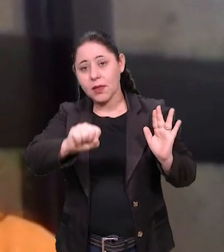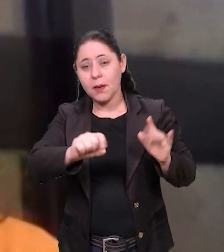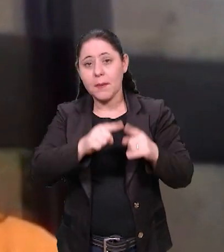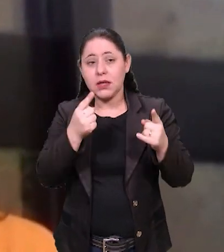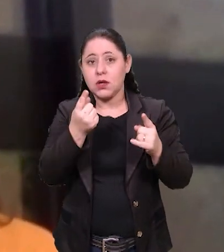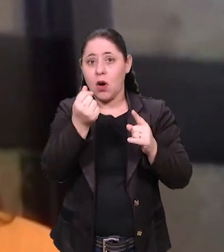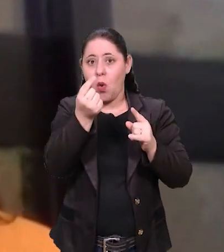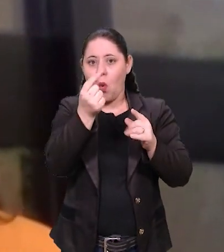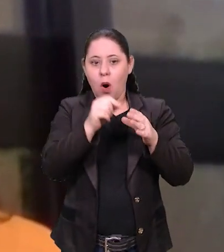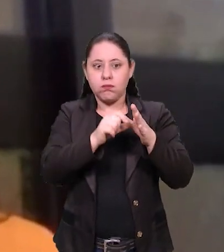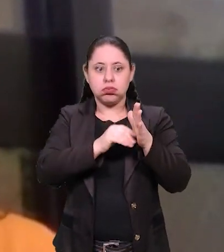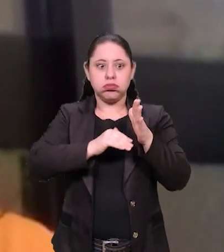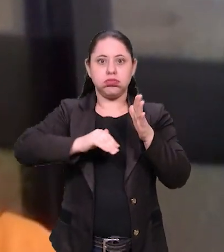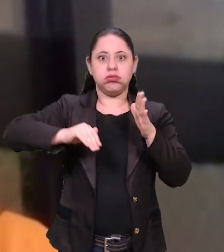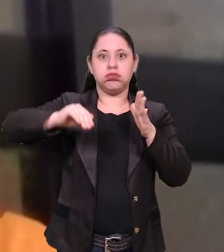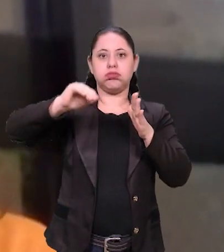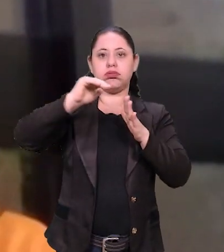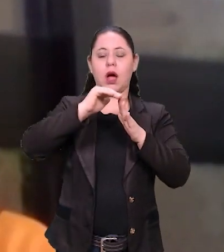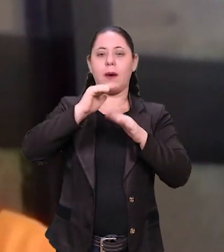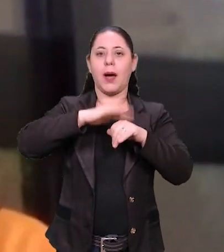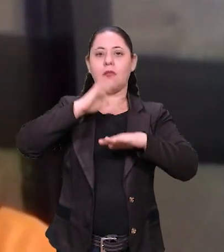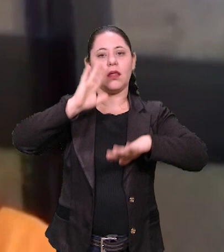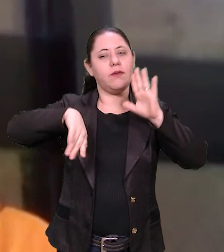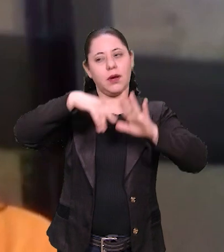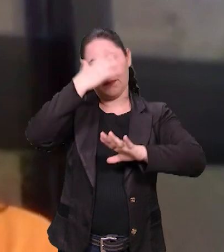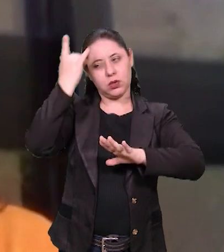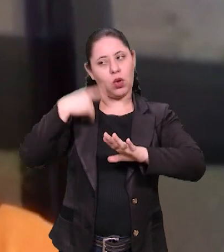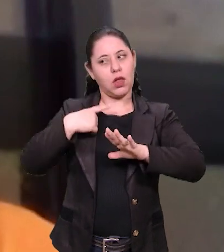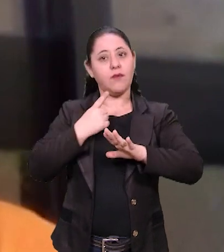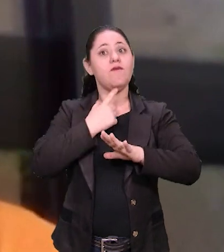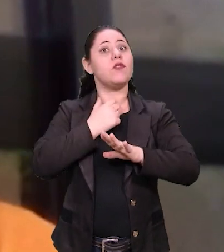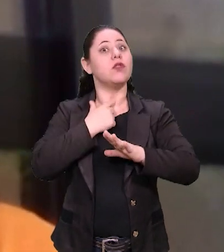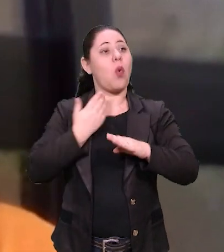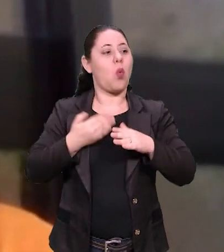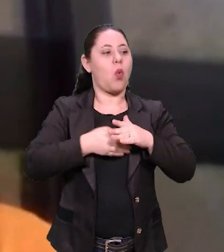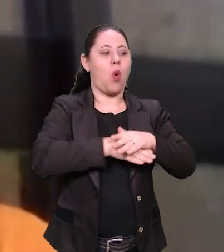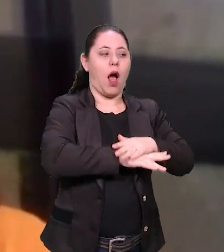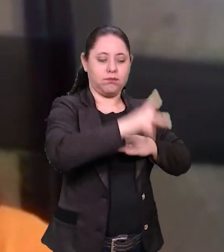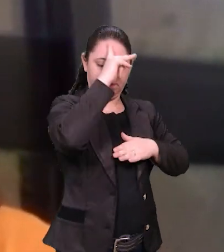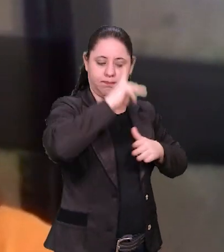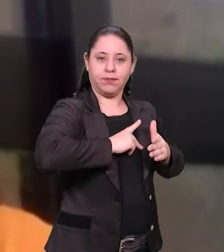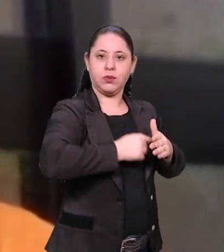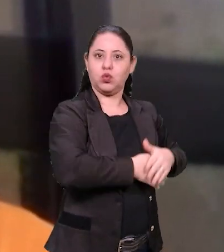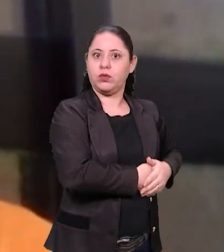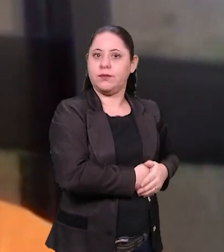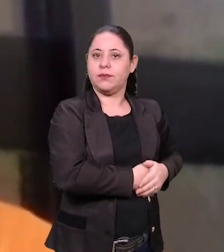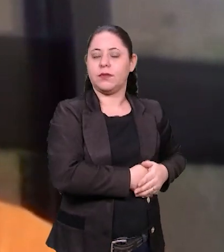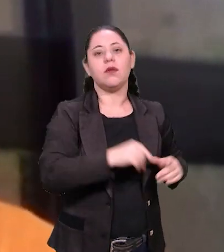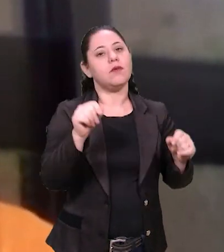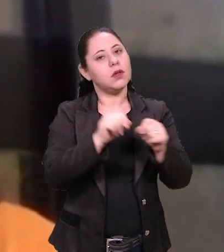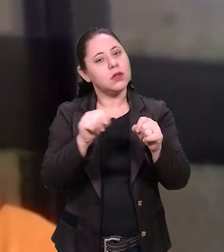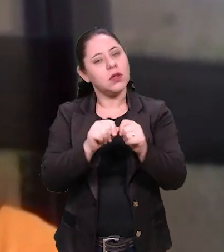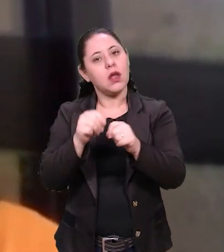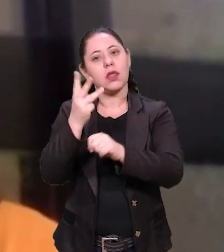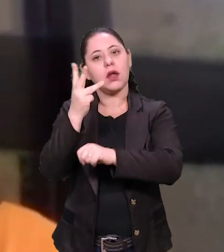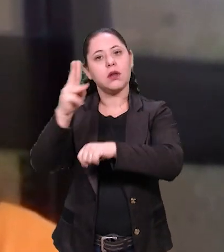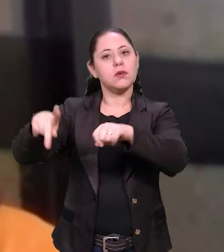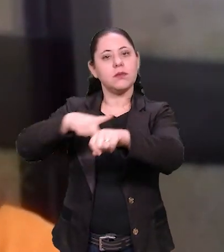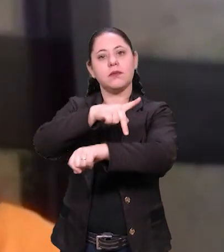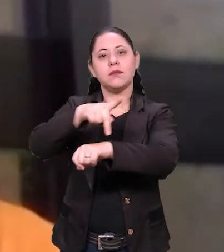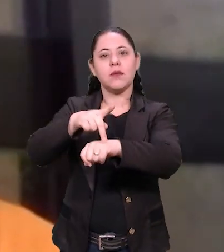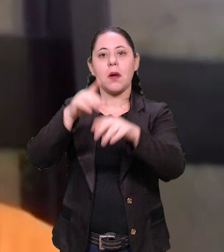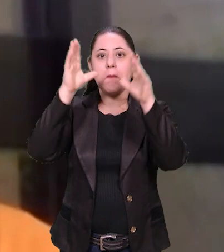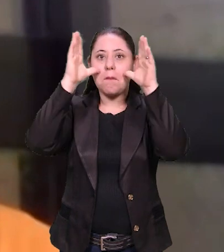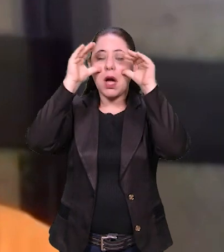talvez as pessoas tenham mais vontade de guardar o dinheiro para si. E aí eles fizeram isso em 3 países e perceberam que é o contrário. Aí que as